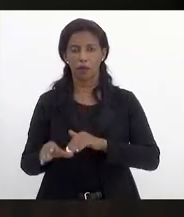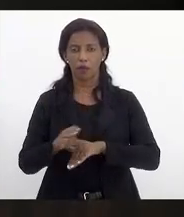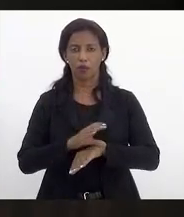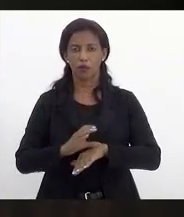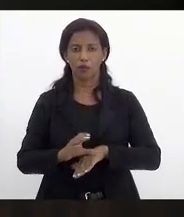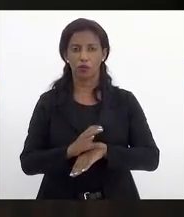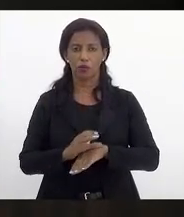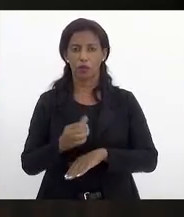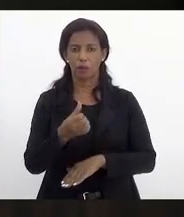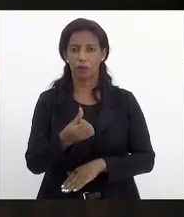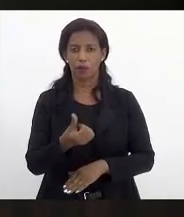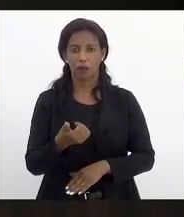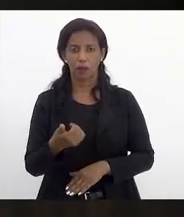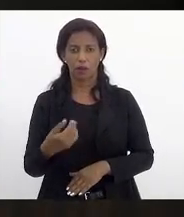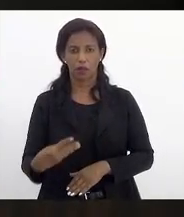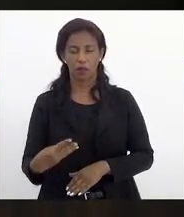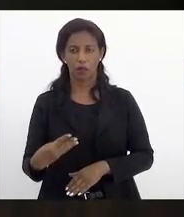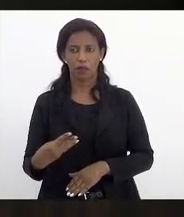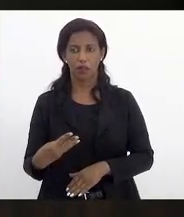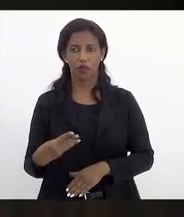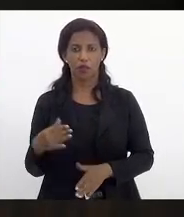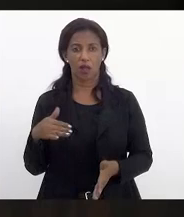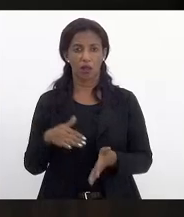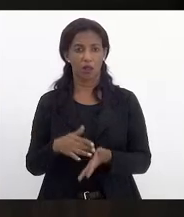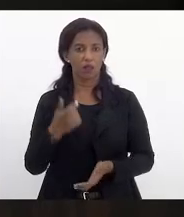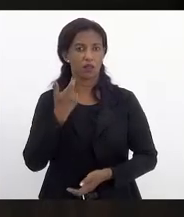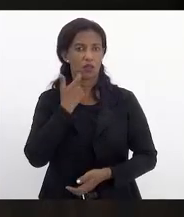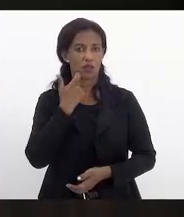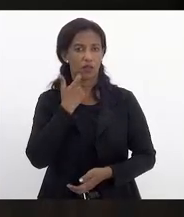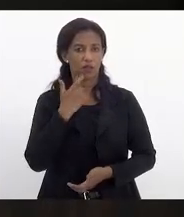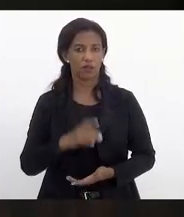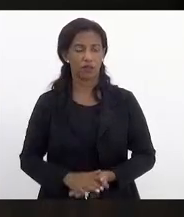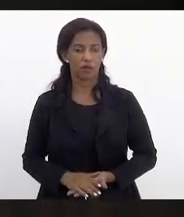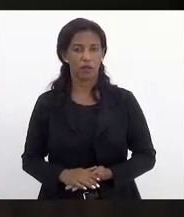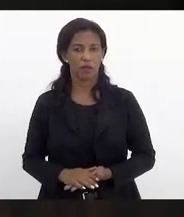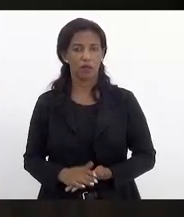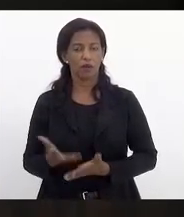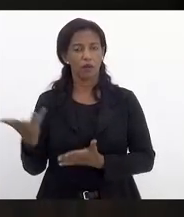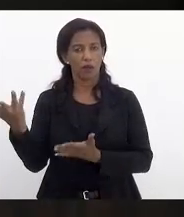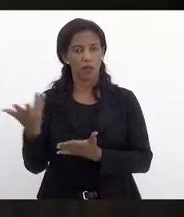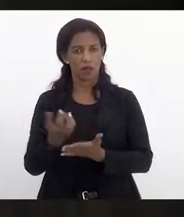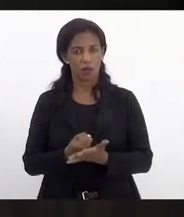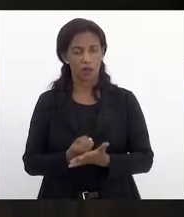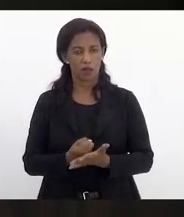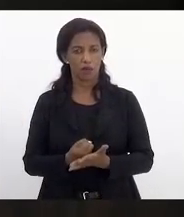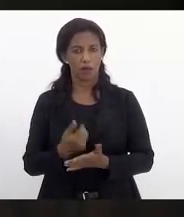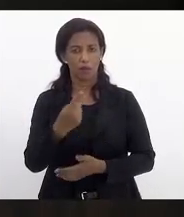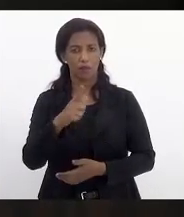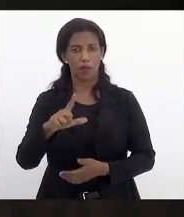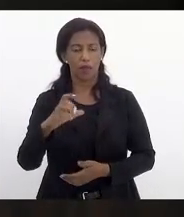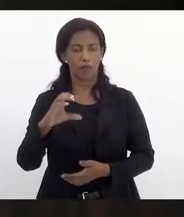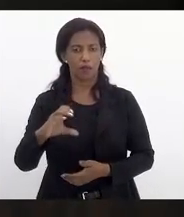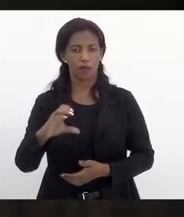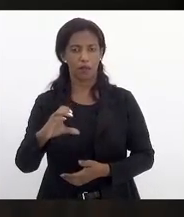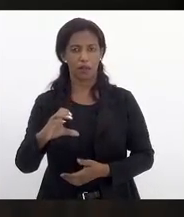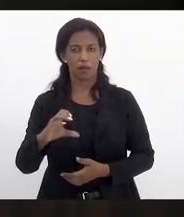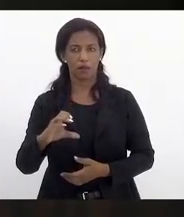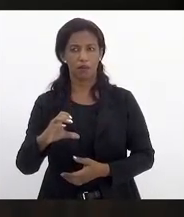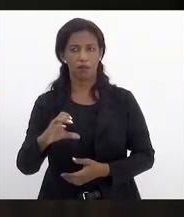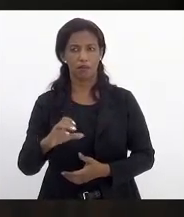constitucional 63 ficará até sexta-feira próxima recebendo emendas. O PLC